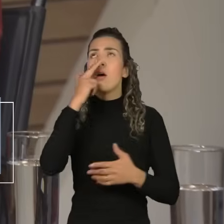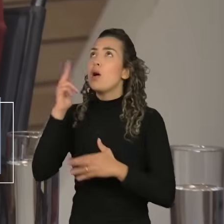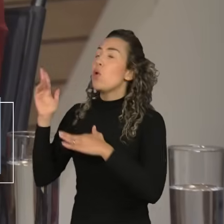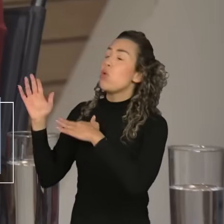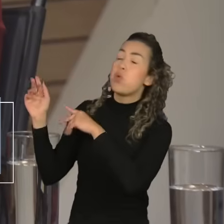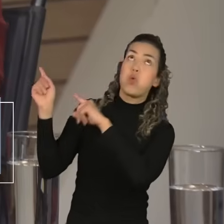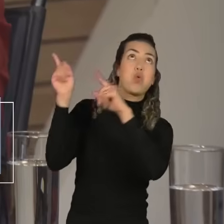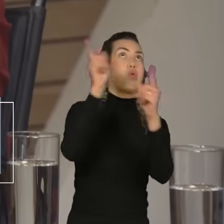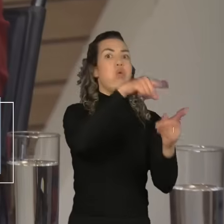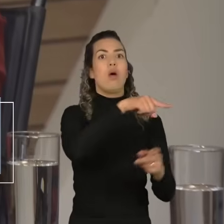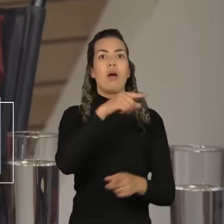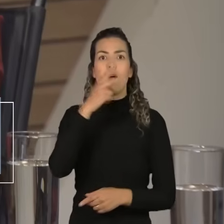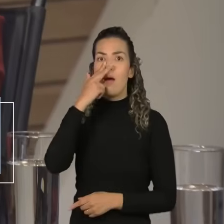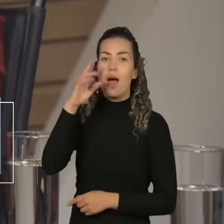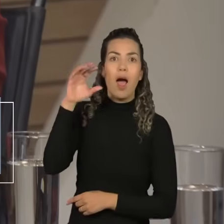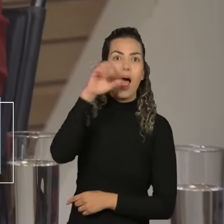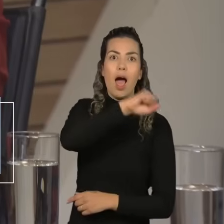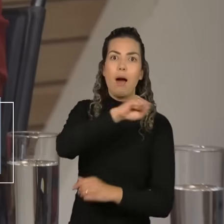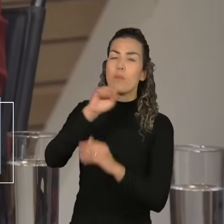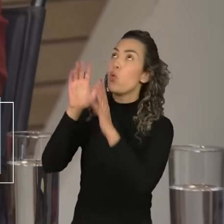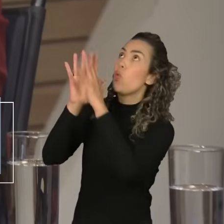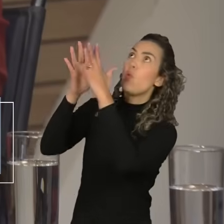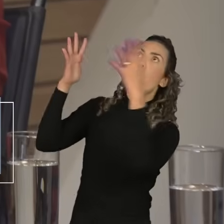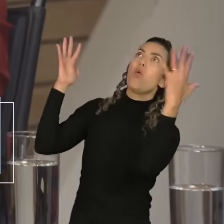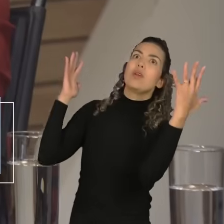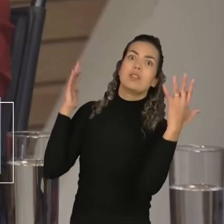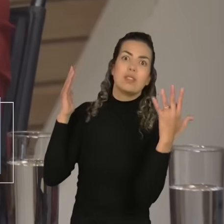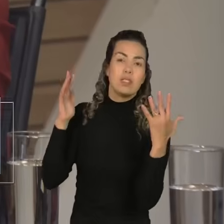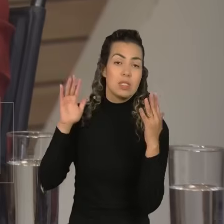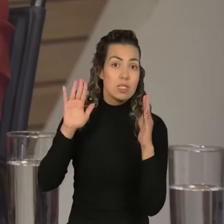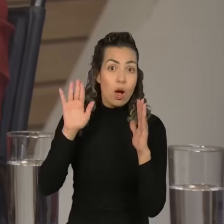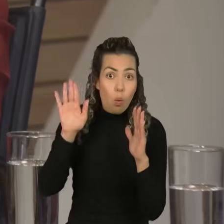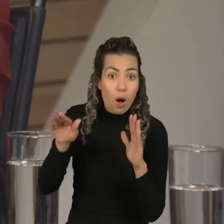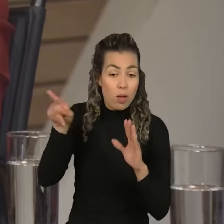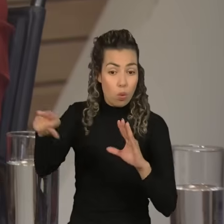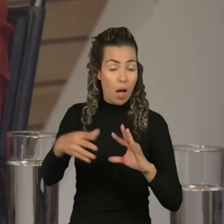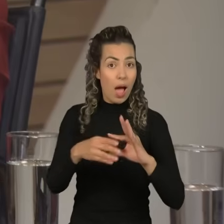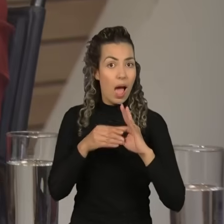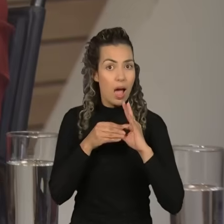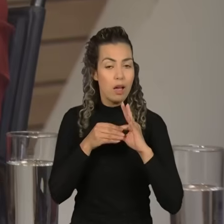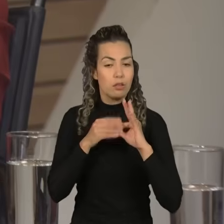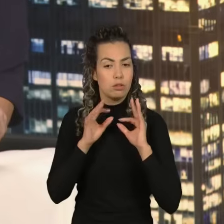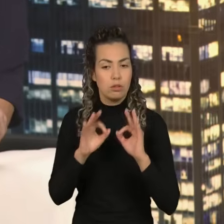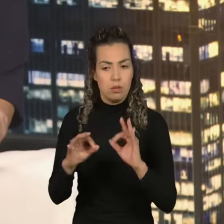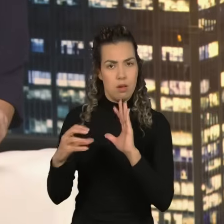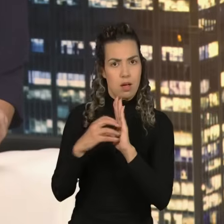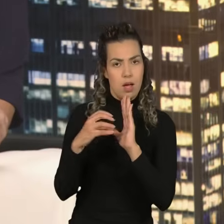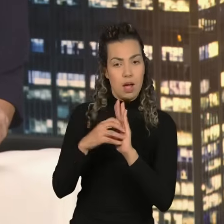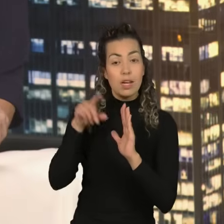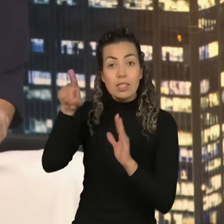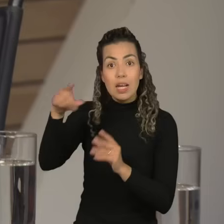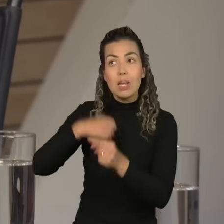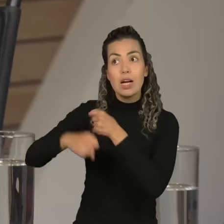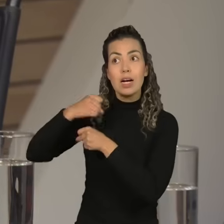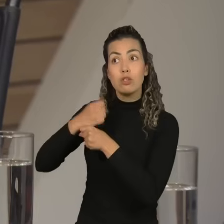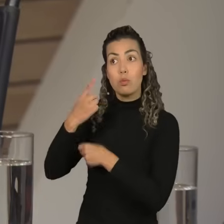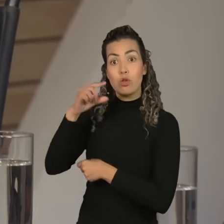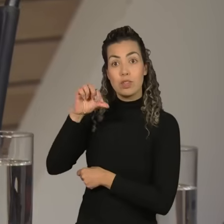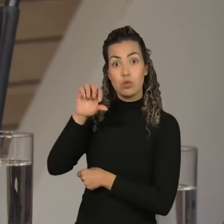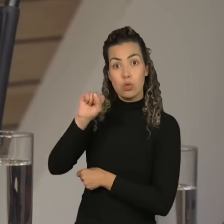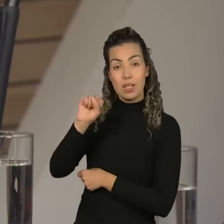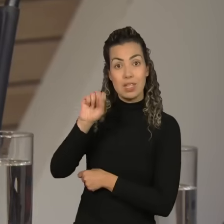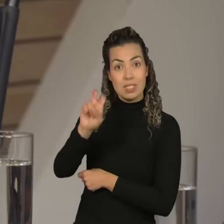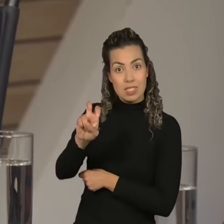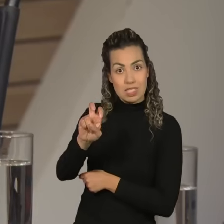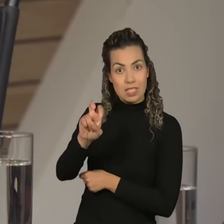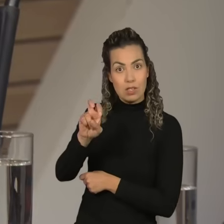acho que quando surge a questão da AIDS, né, o Cazuza ele faz o primeiro diagnóstico em 85, que dá negativo, que é exatamente quando ele está saindo